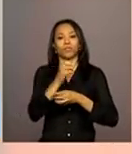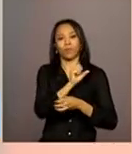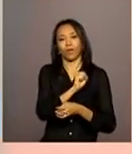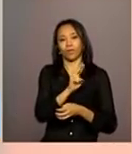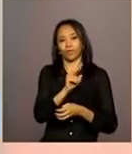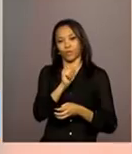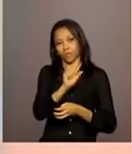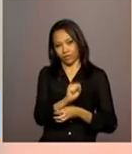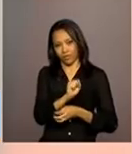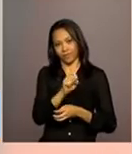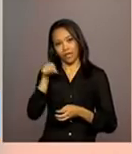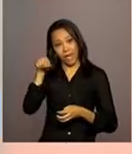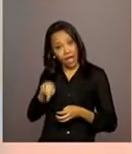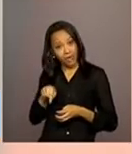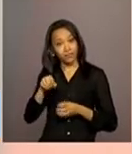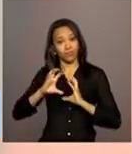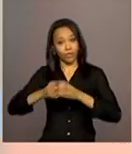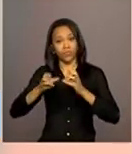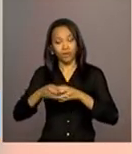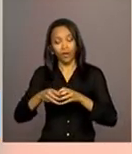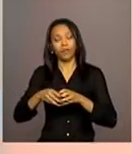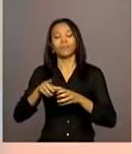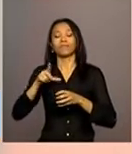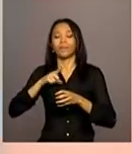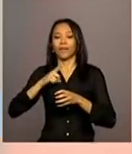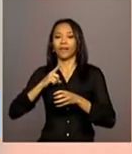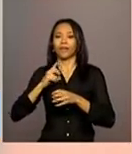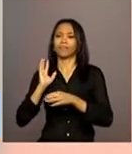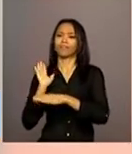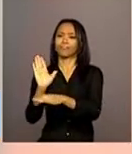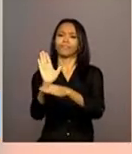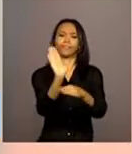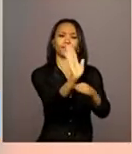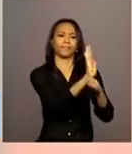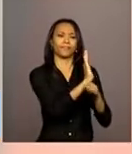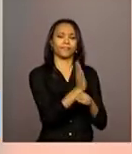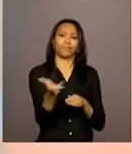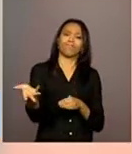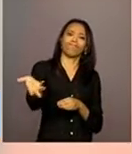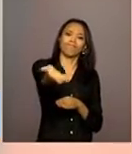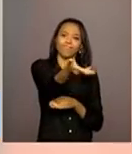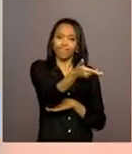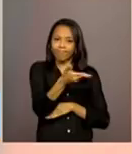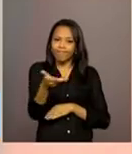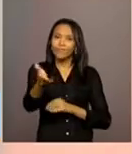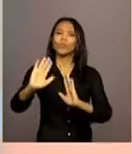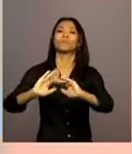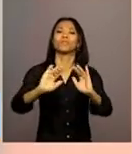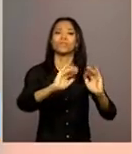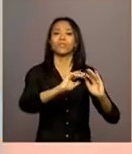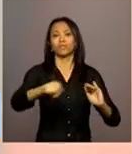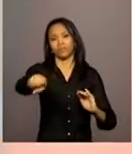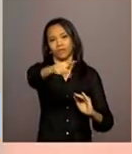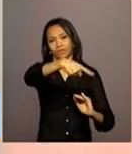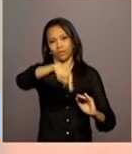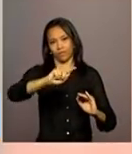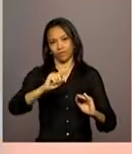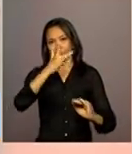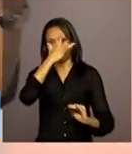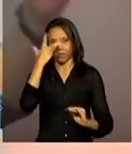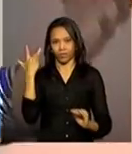efetivamente é uma equipe que tem respondido a demandas e que estavam ali